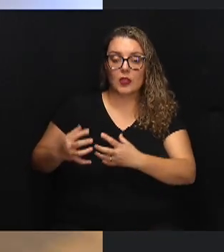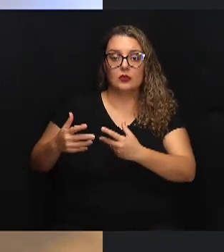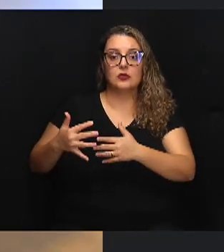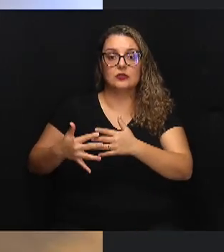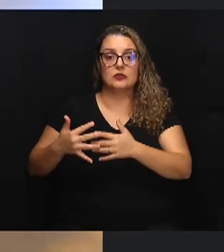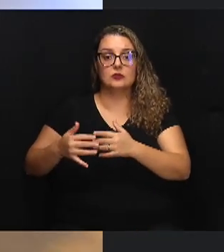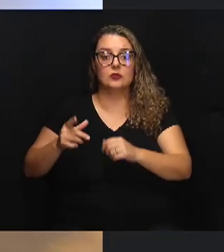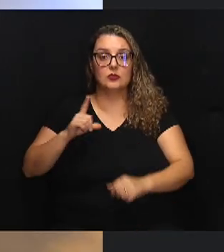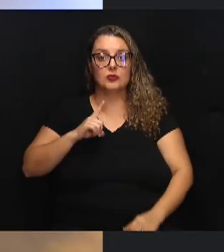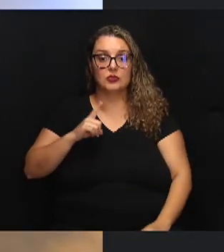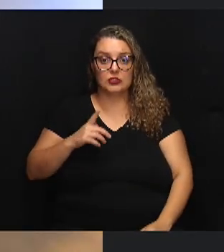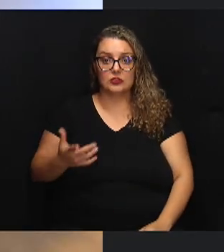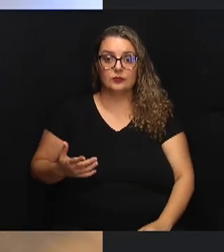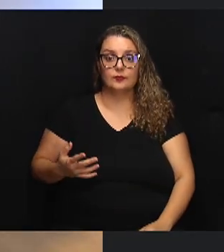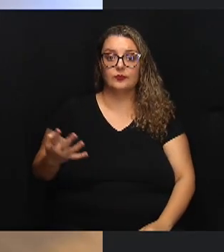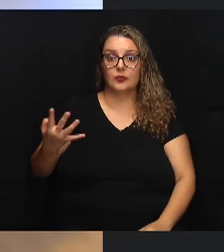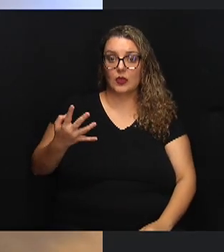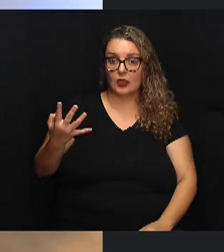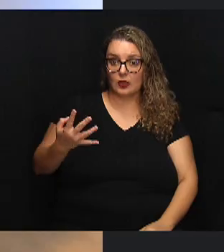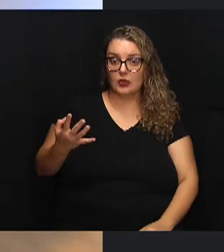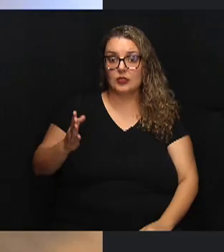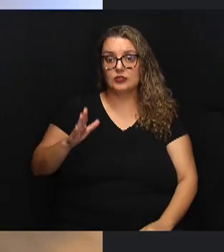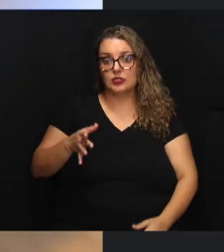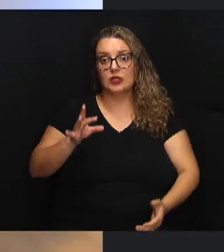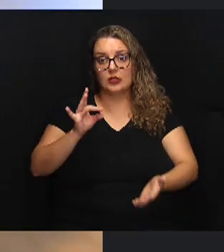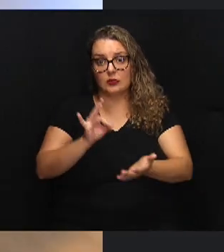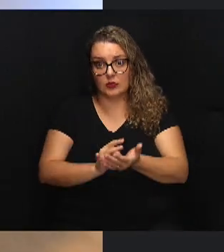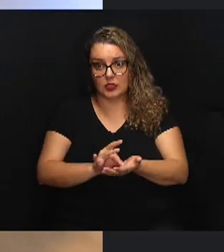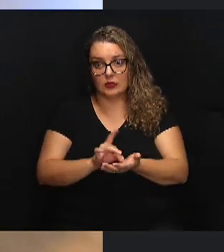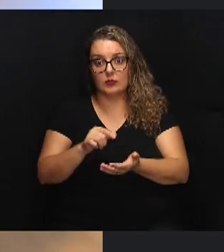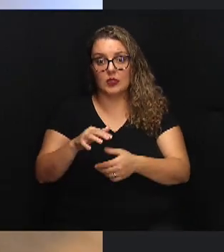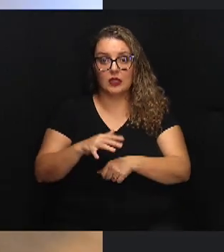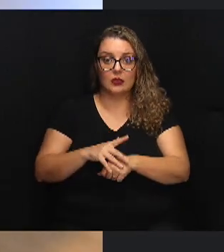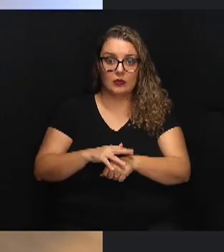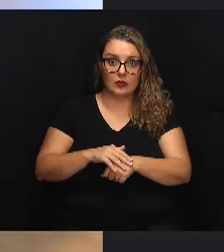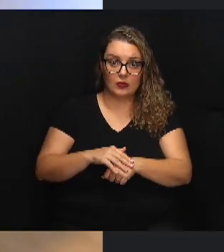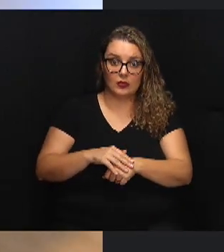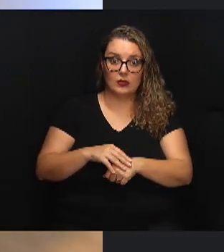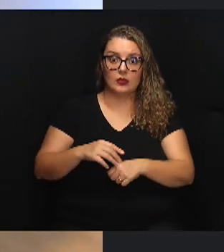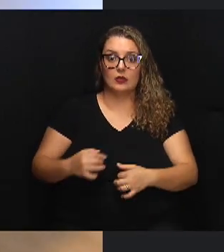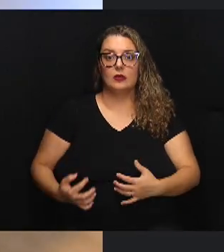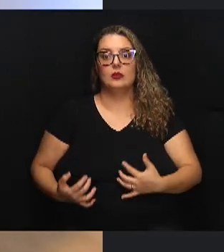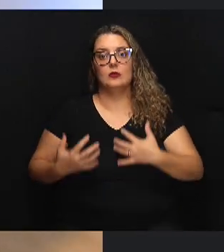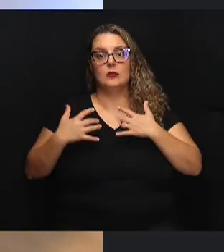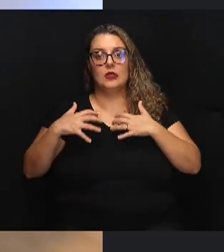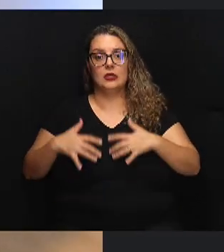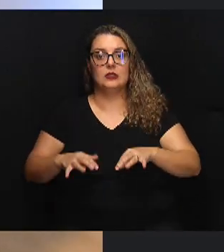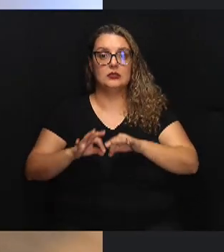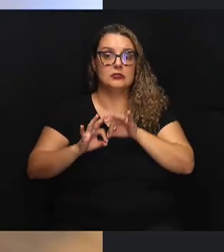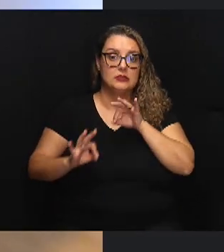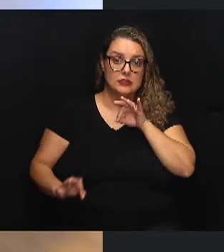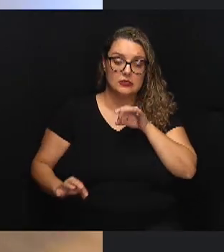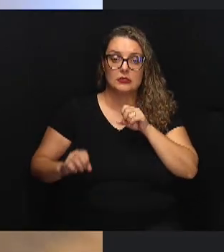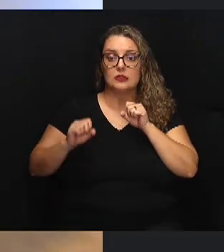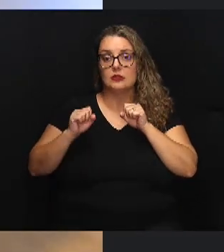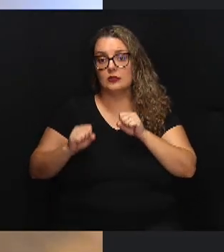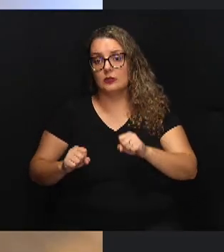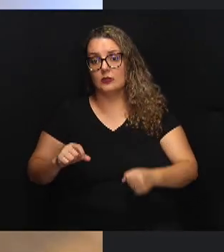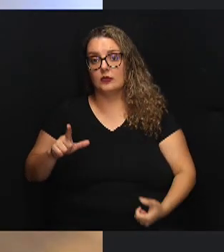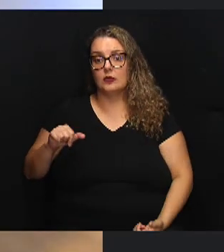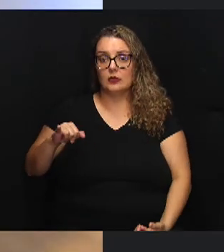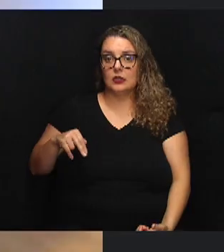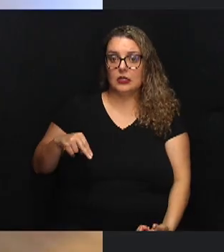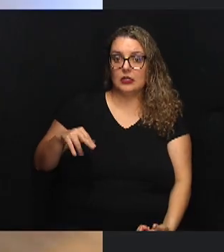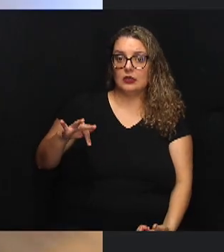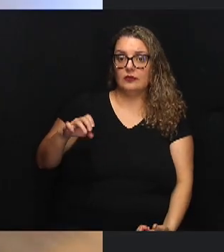tá? E o estágio 4, aí ele já realmente se trata da doença que tem metástase à distância. Então, pode ser um linfonodo